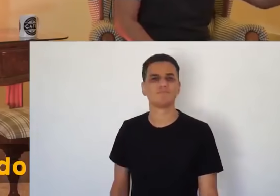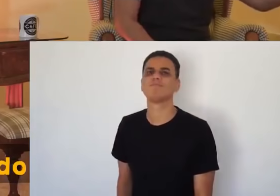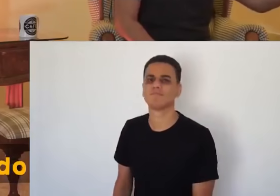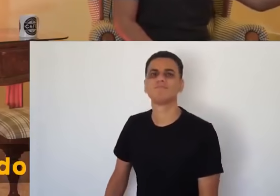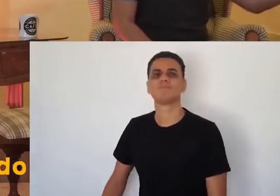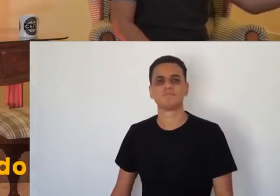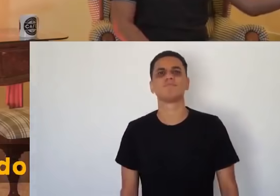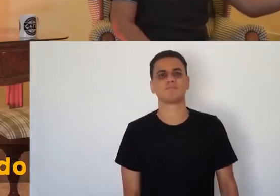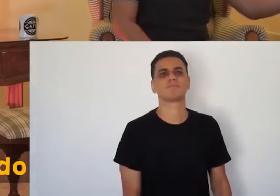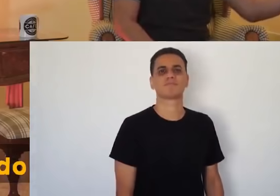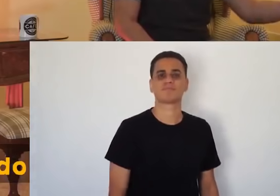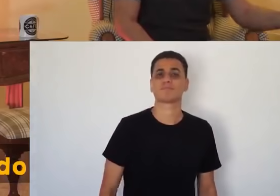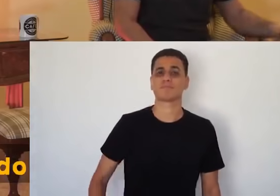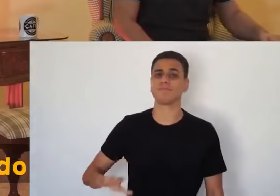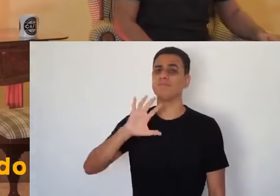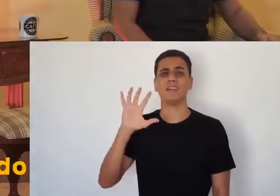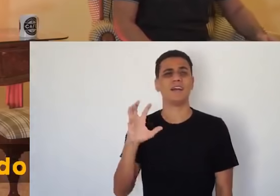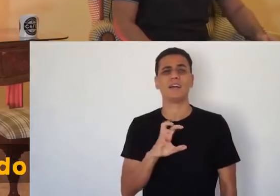envergonharei do